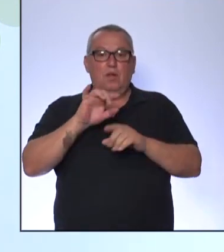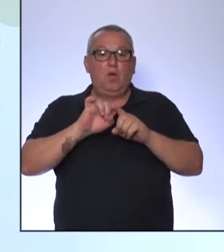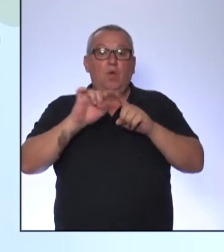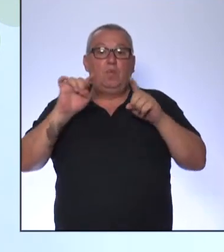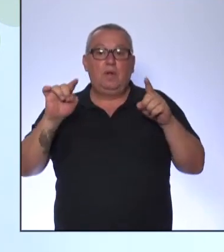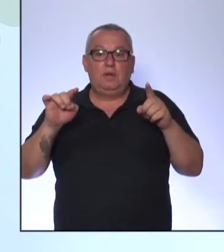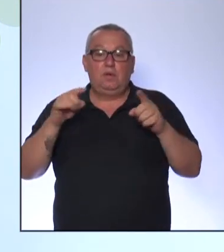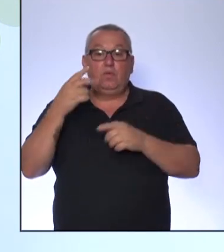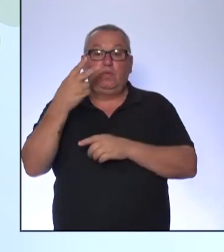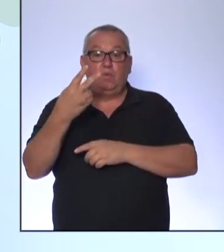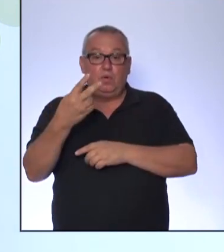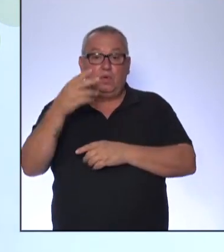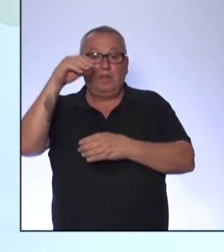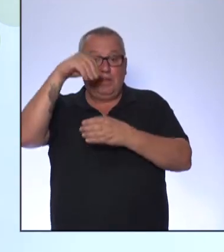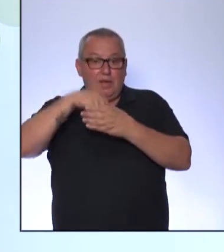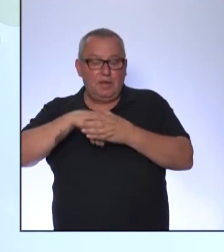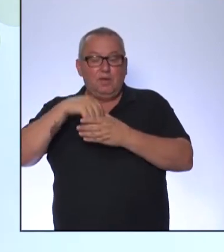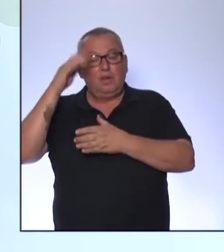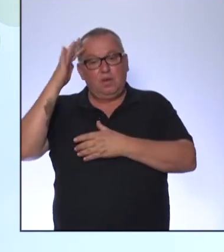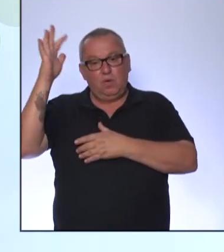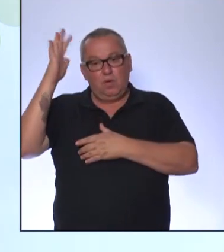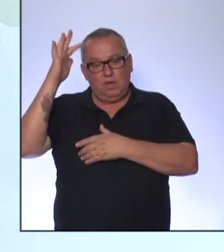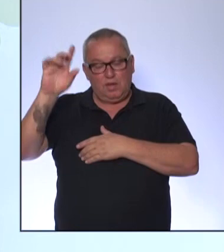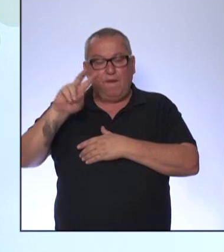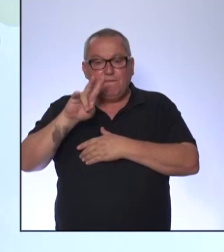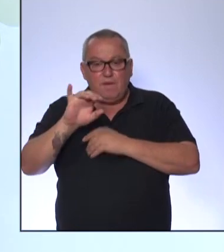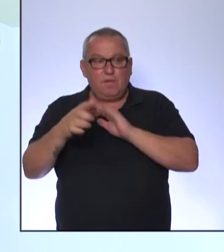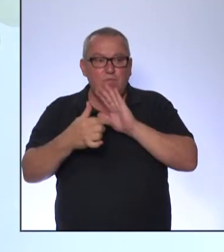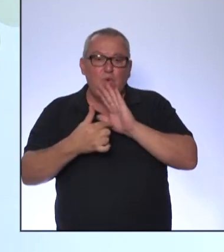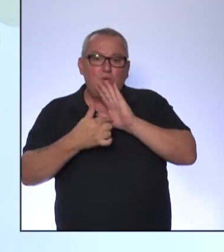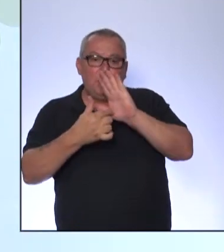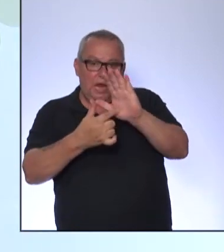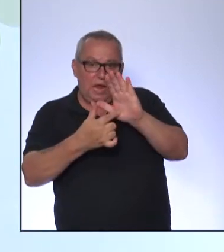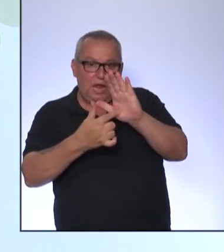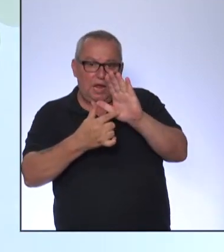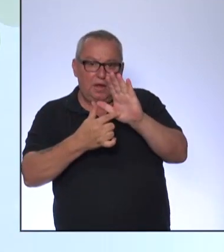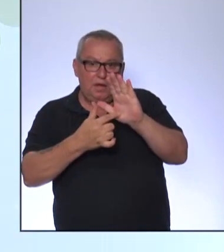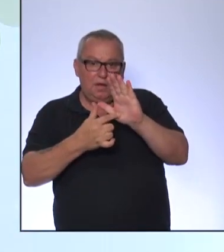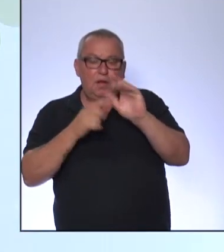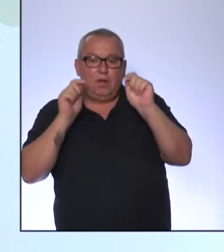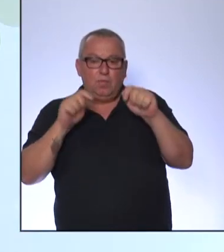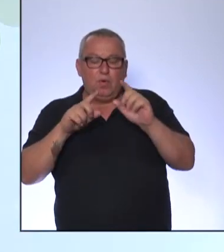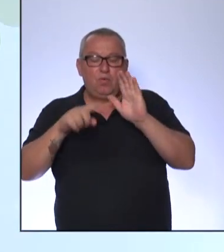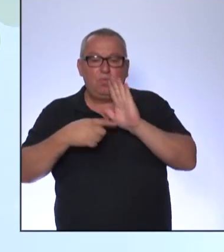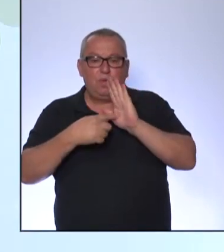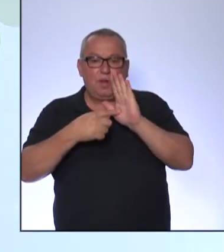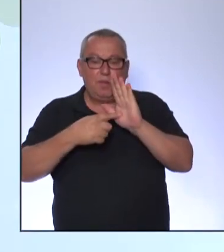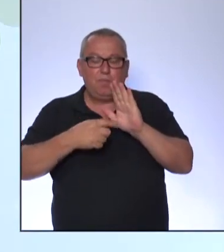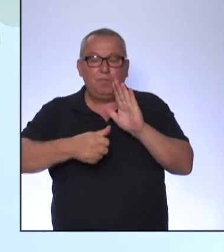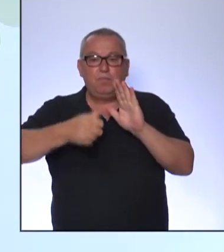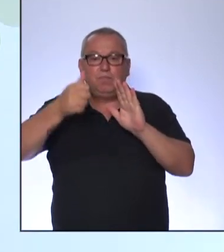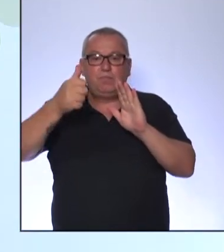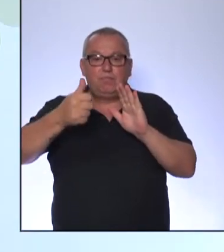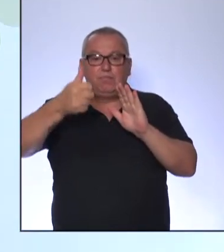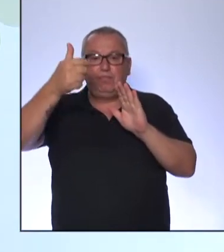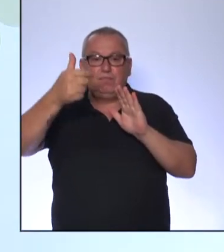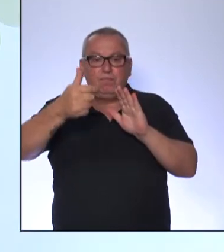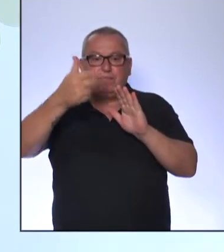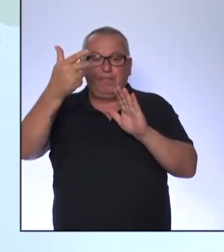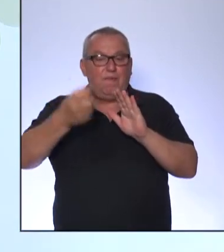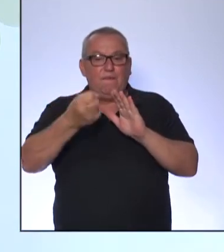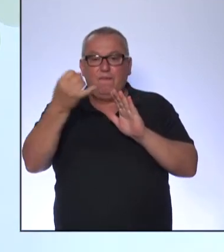os dois, teoricamente, eles vão expressar que esse organismo ele pode apresentar mais do que uma célula, tá bom?